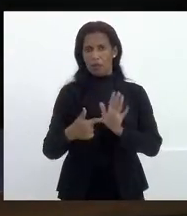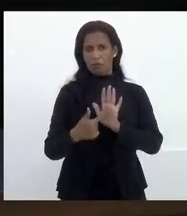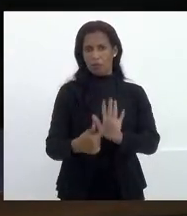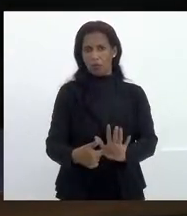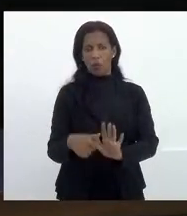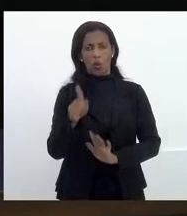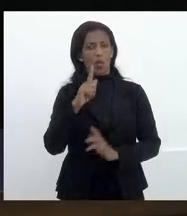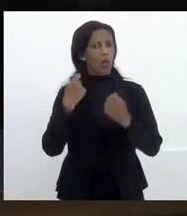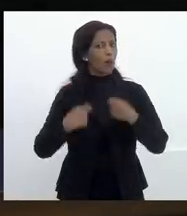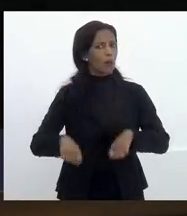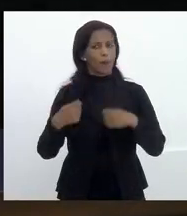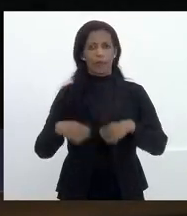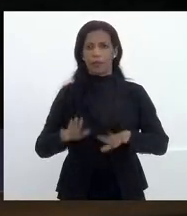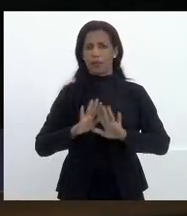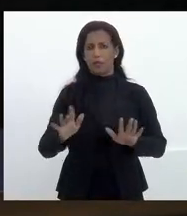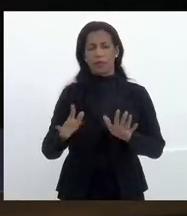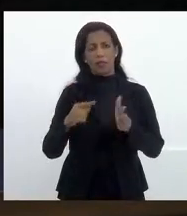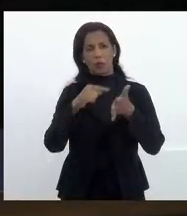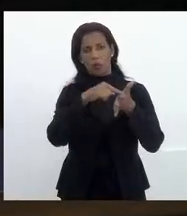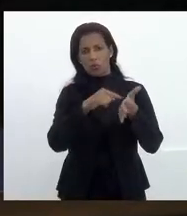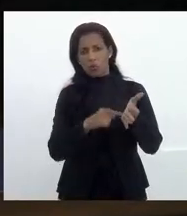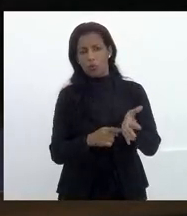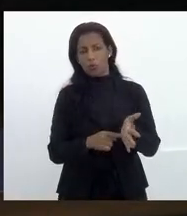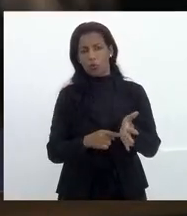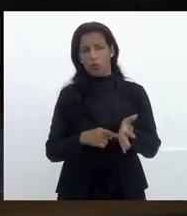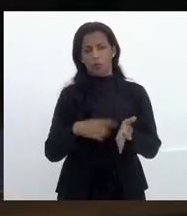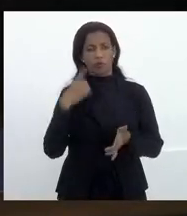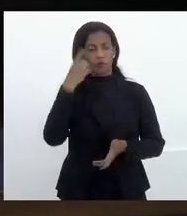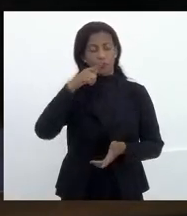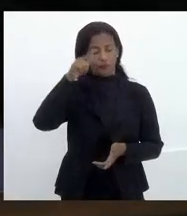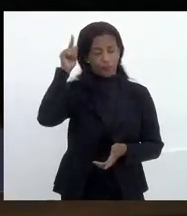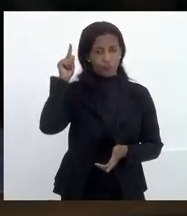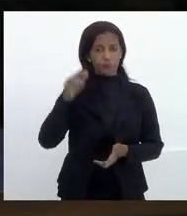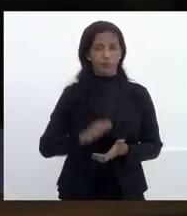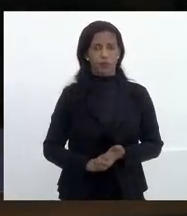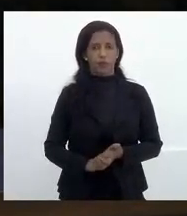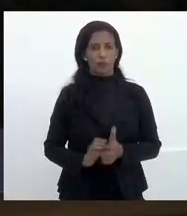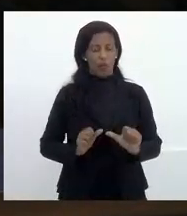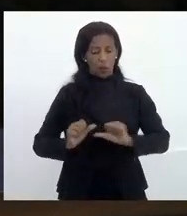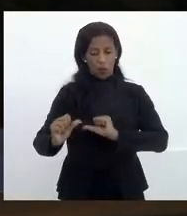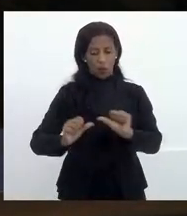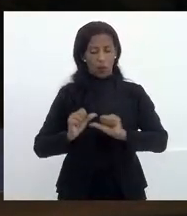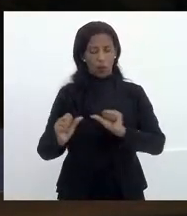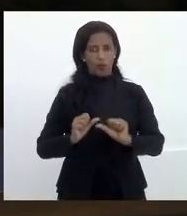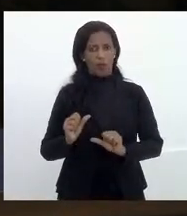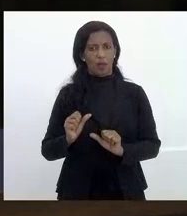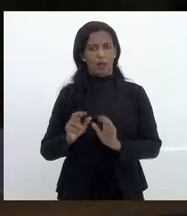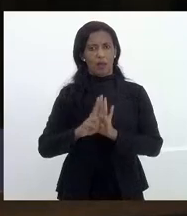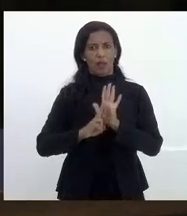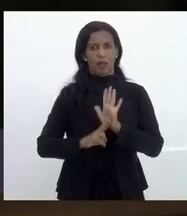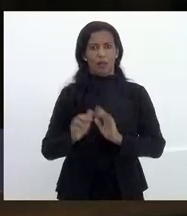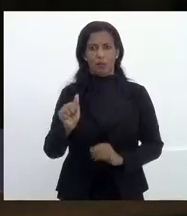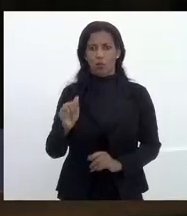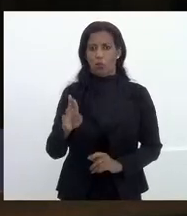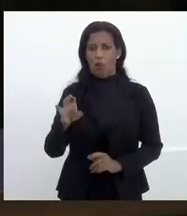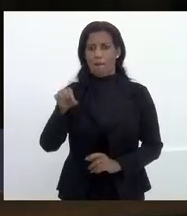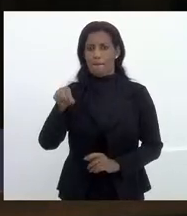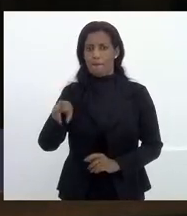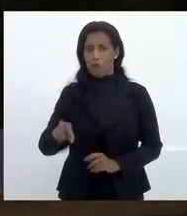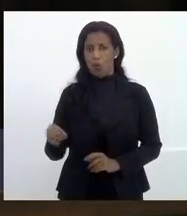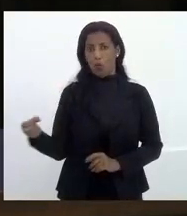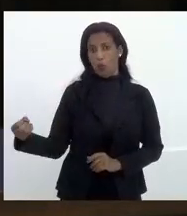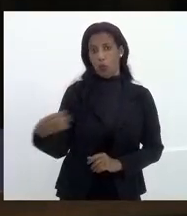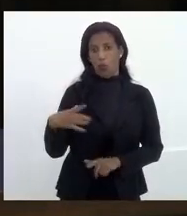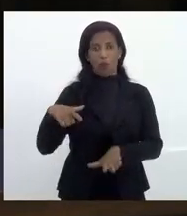e que não seriam necessários Como já apontou detalhes Paulo é mexendo as regras do abono permanência para os novos